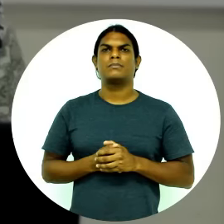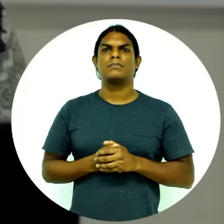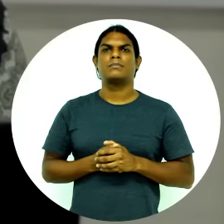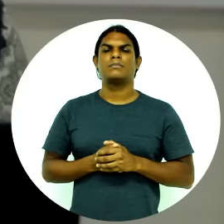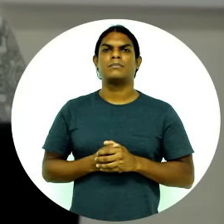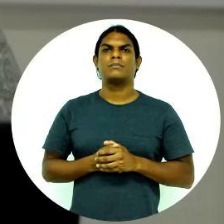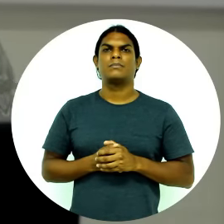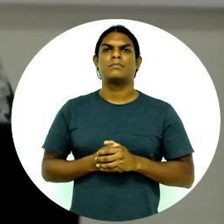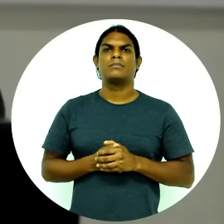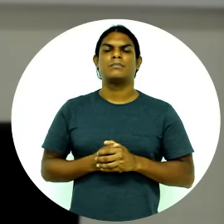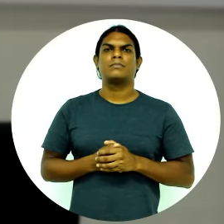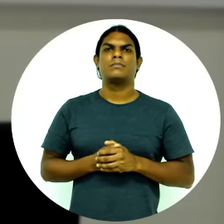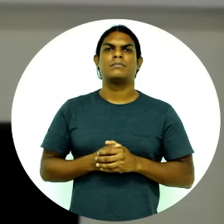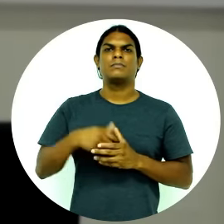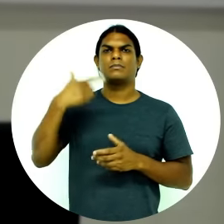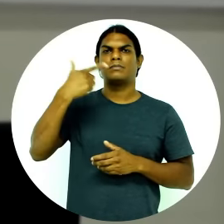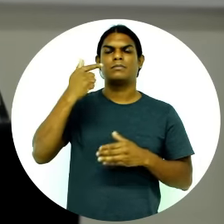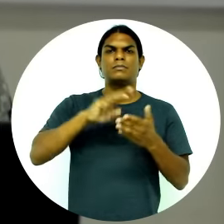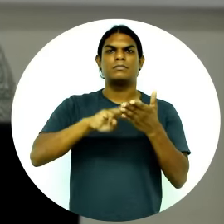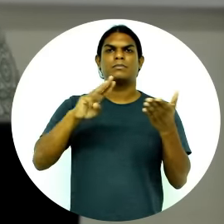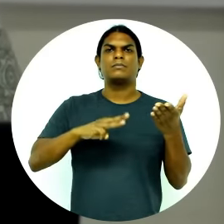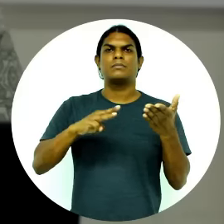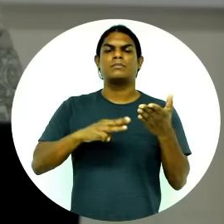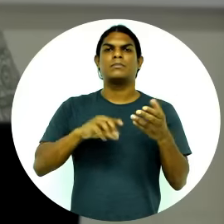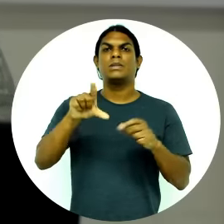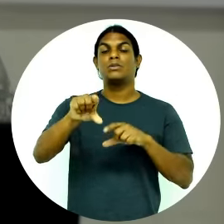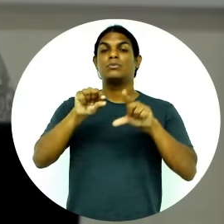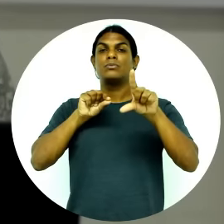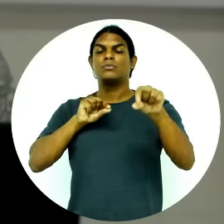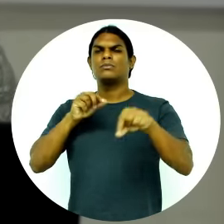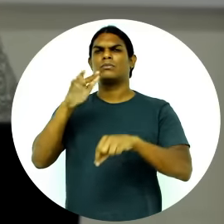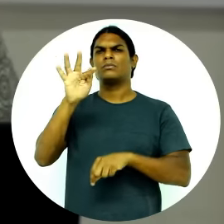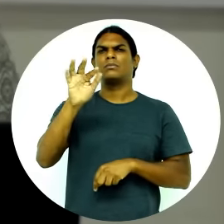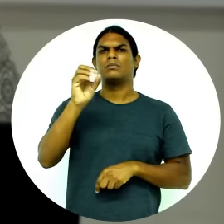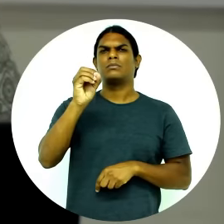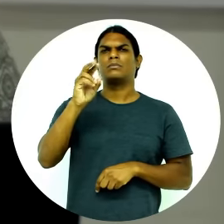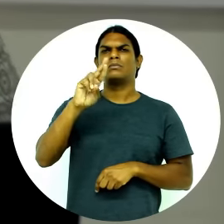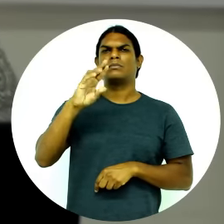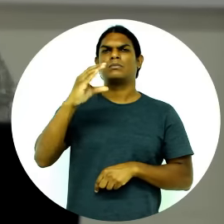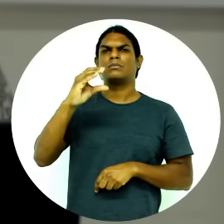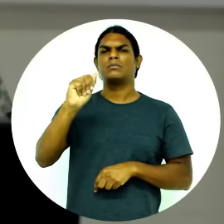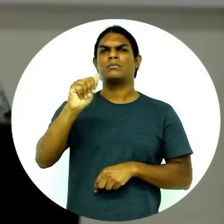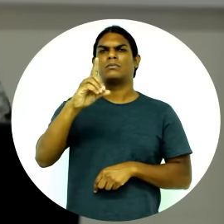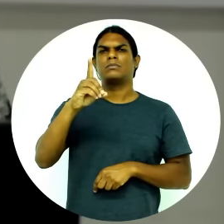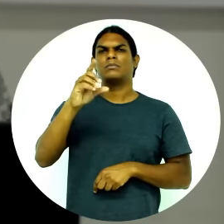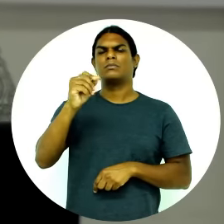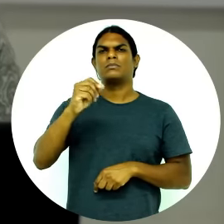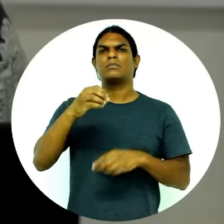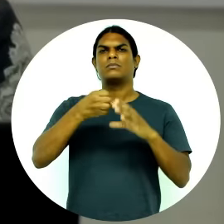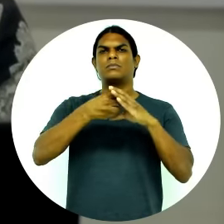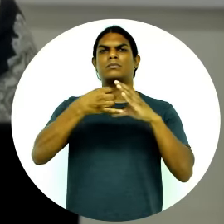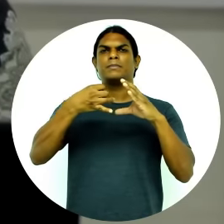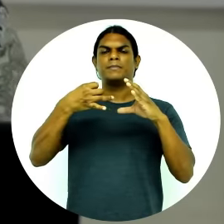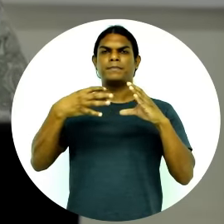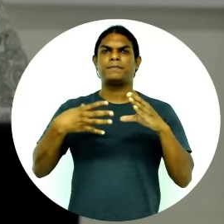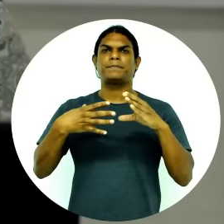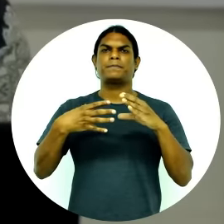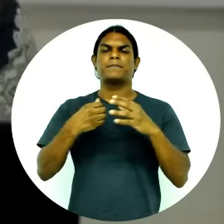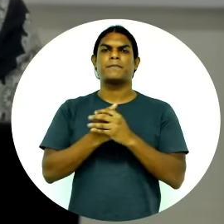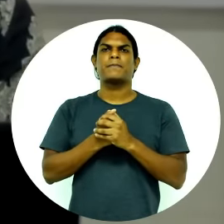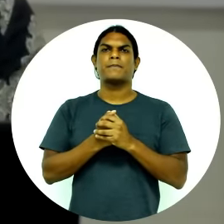nenhuma participação ativa do colaborador avaliado. Pessoal, na apostila, no material escrito sobre essa